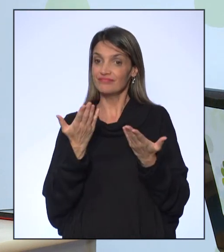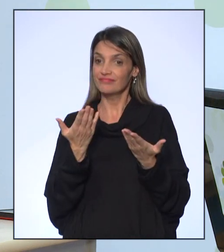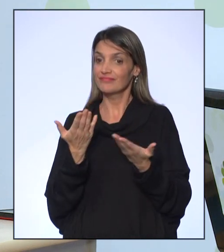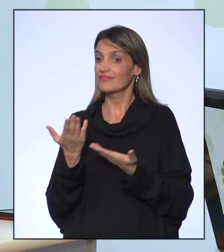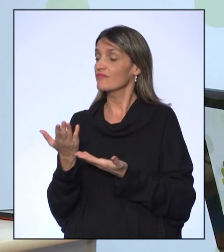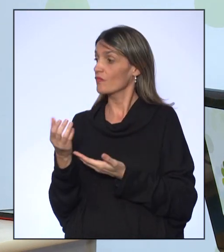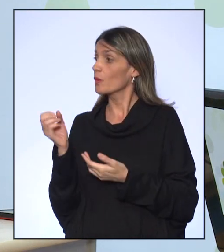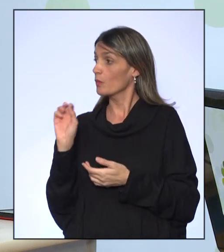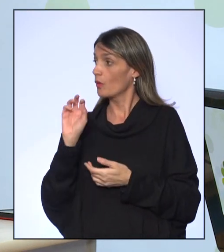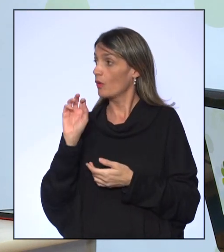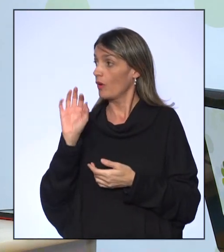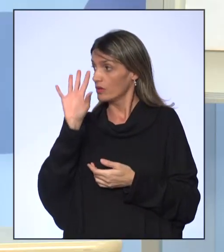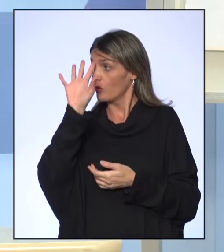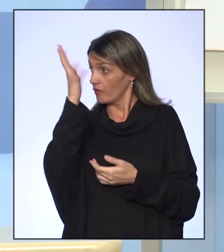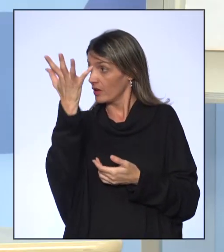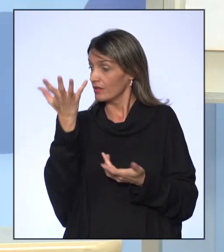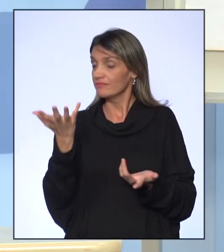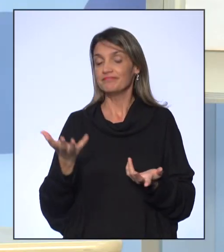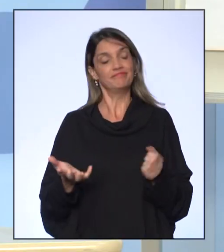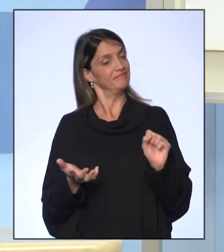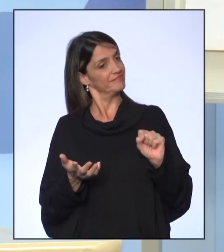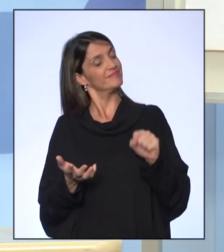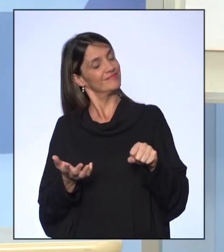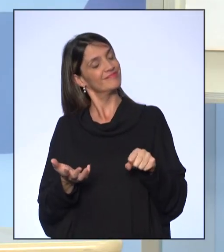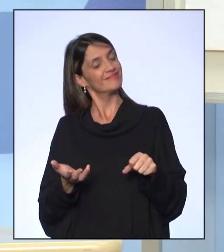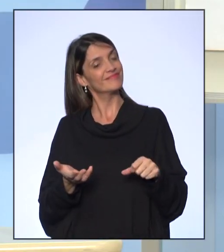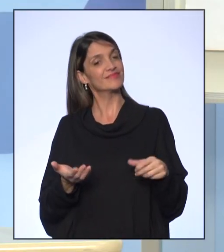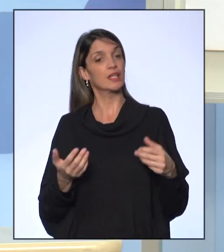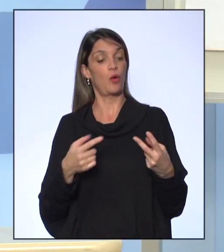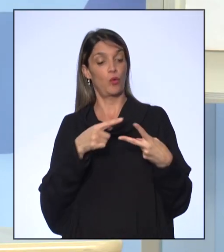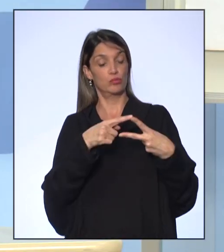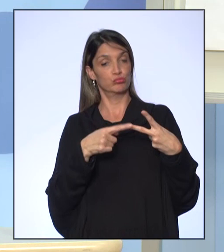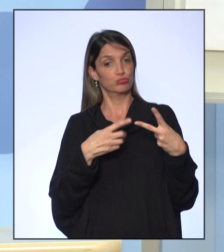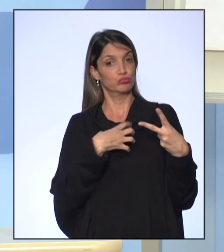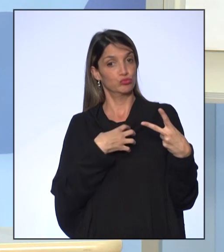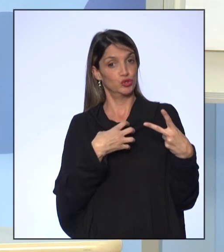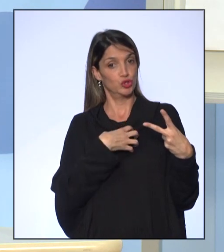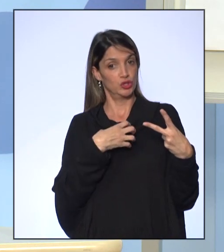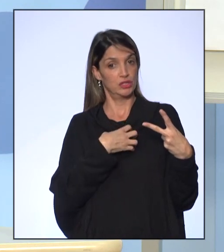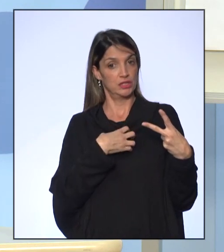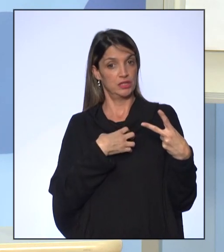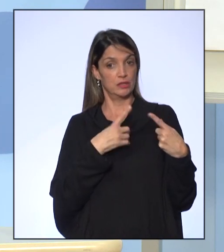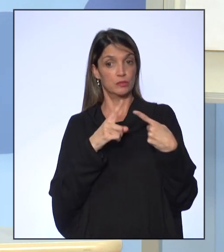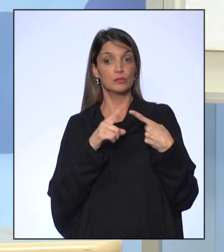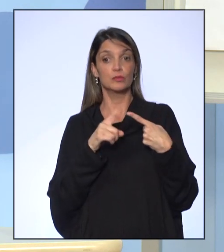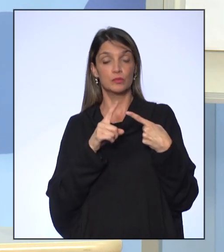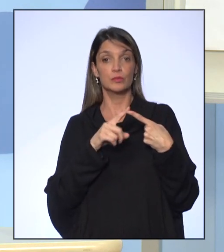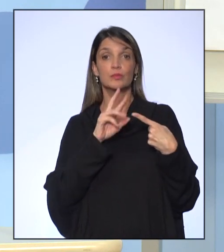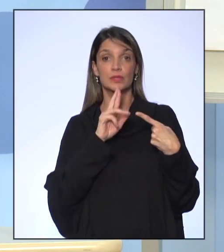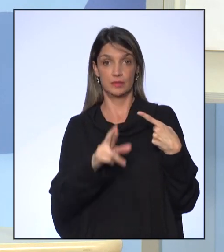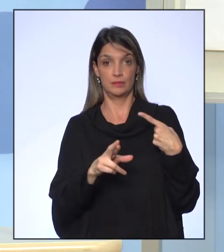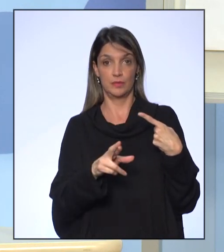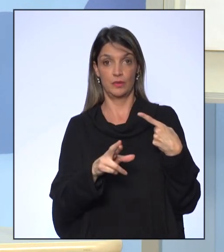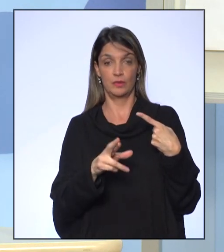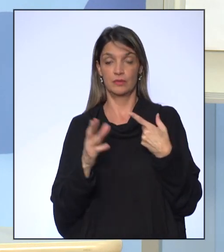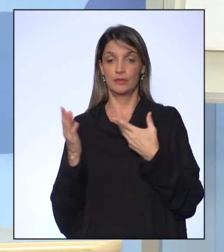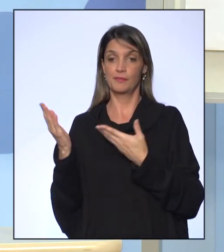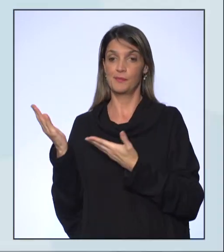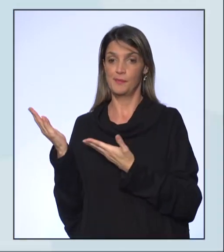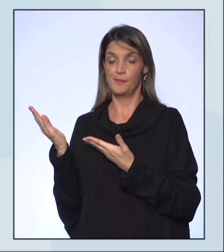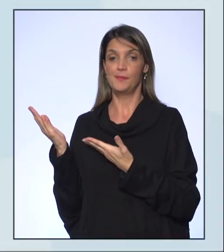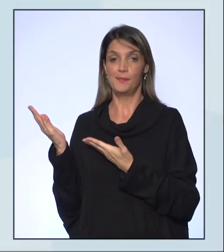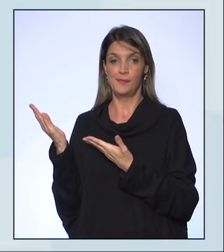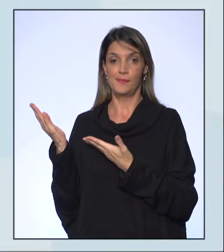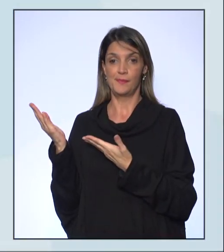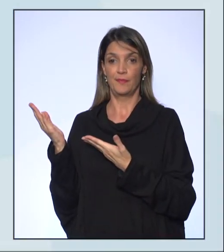com os alunos? Vamos sim. E vamos fazer de duas formas. Eu vou colocar a primeira resposta na tela para vocês identificarem que é